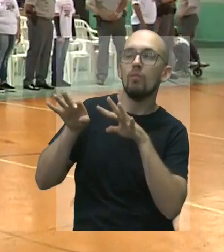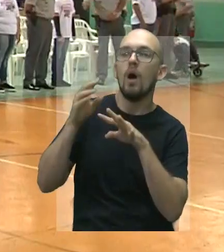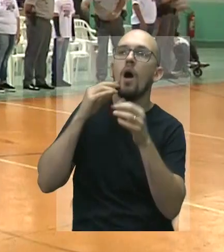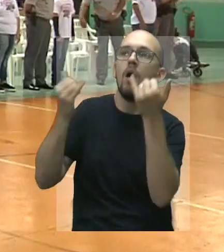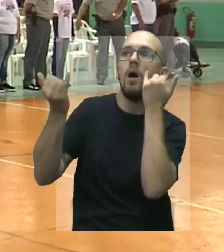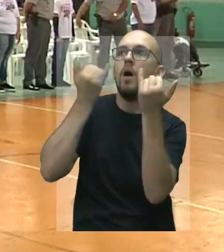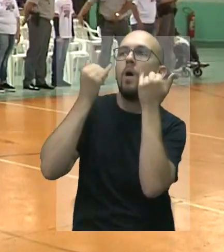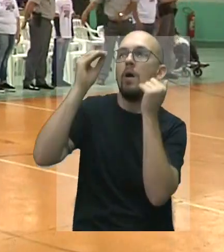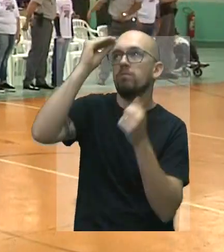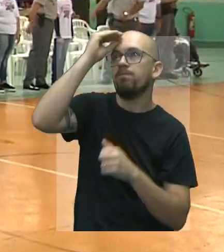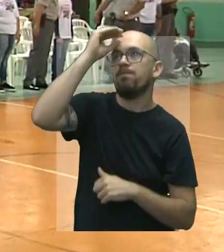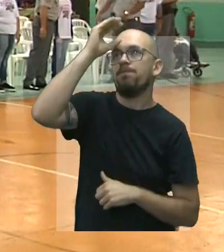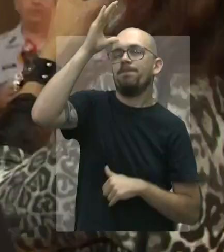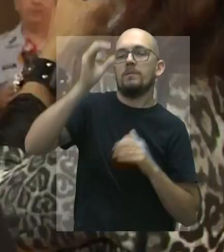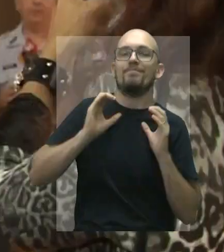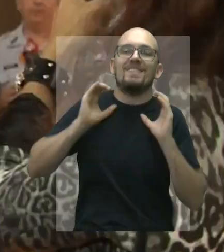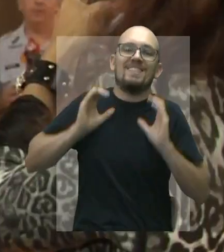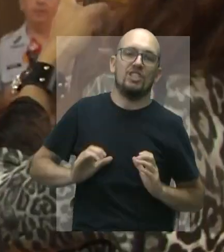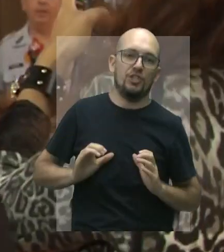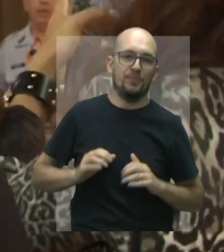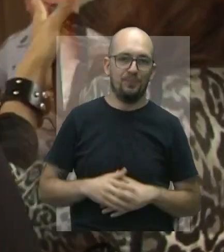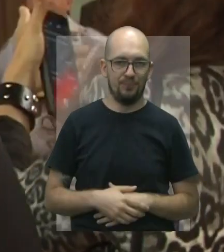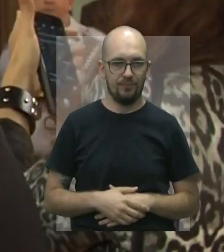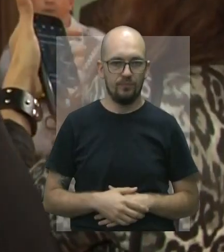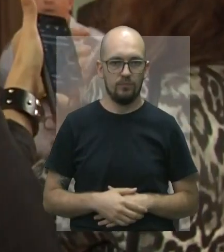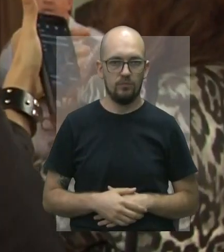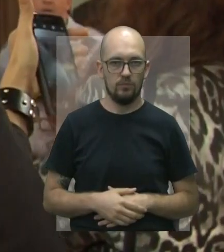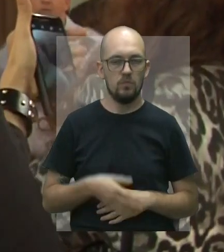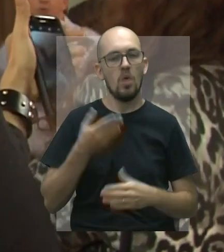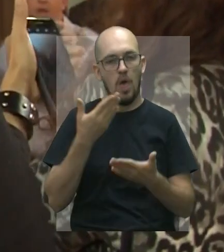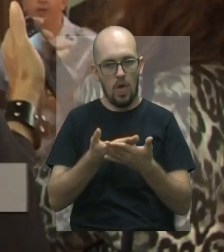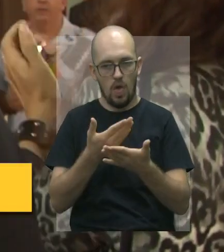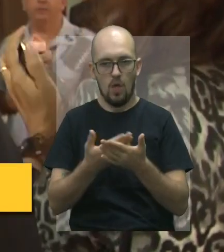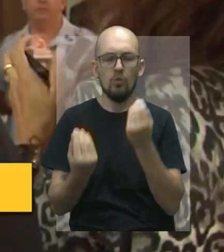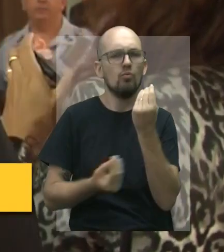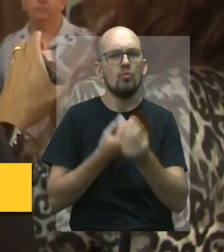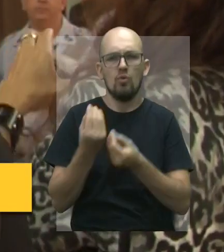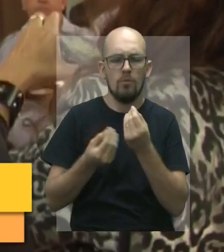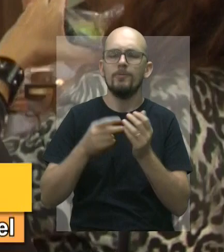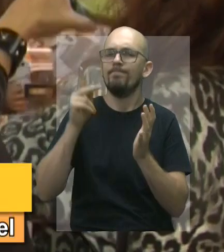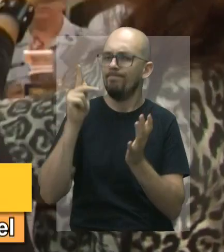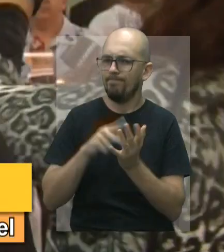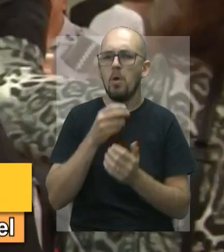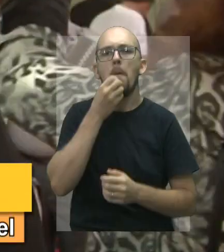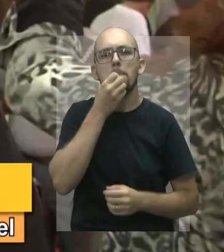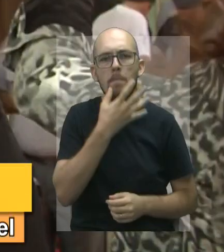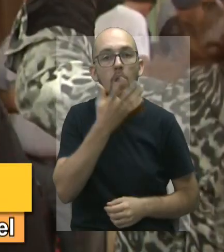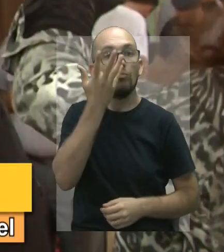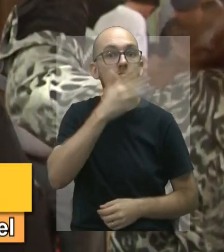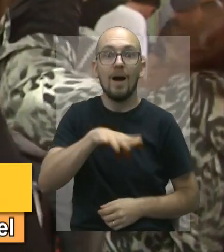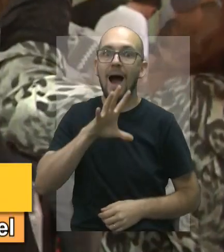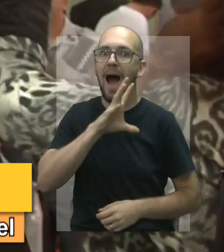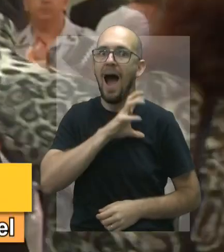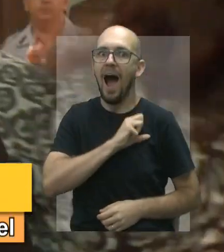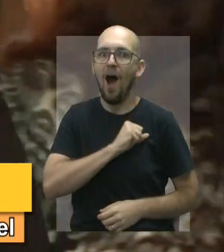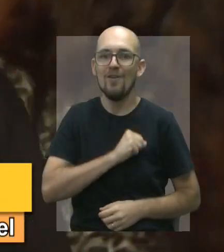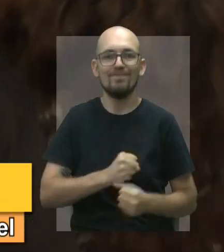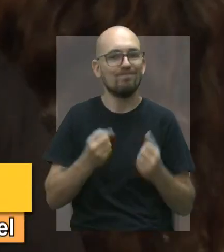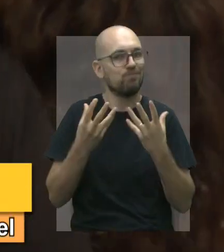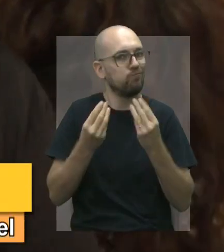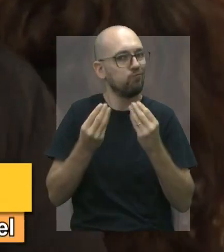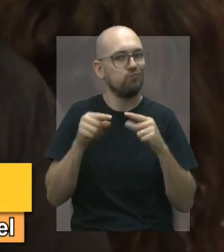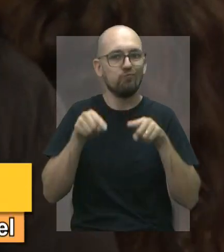da cidadania dos estudantes. As aulas realmente são super aproveitosas, as crianças gostam muito.